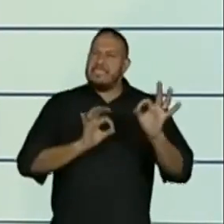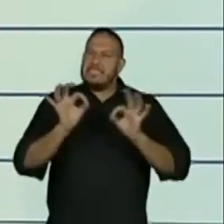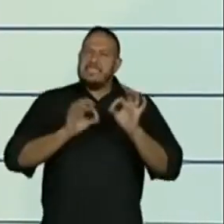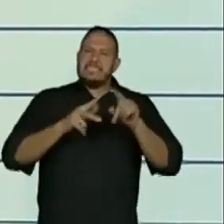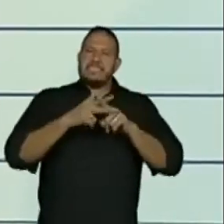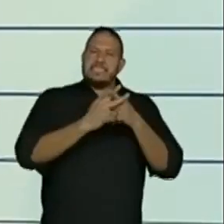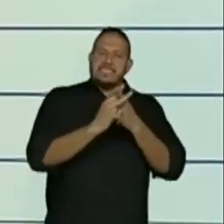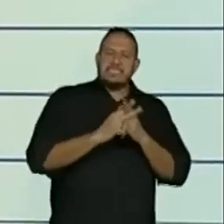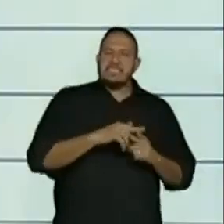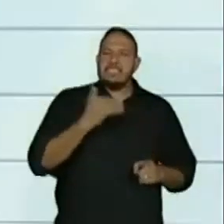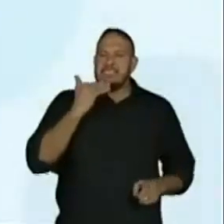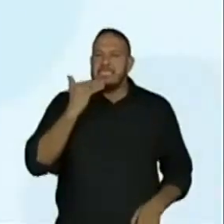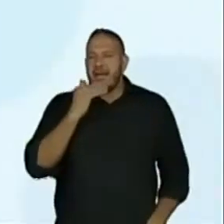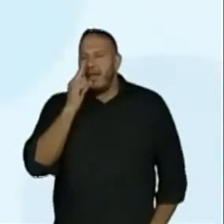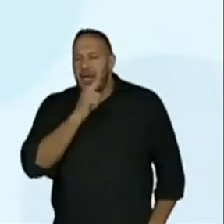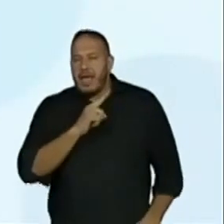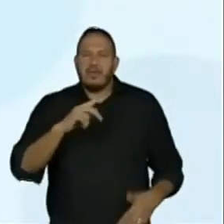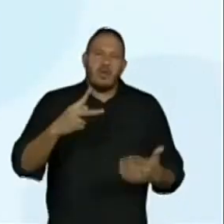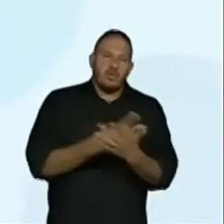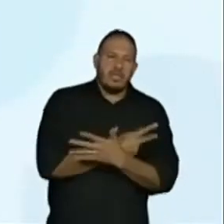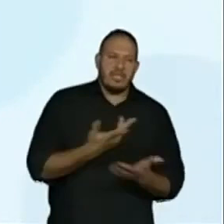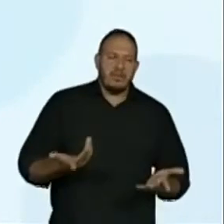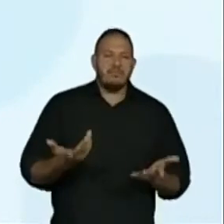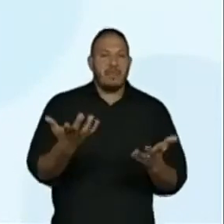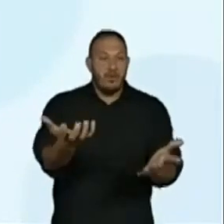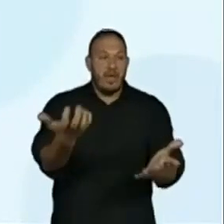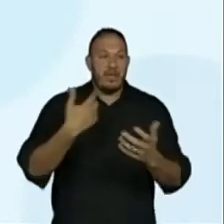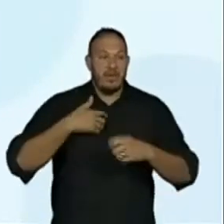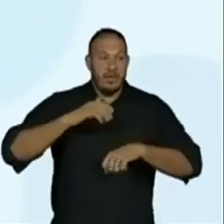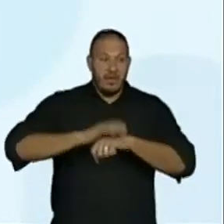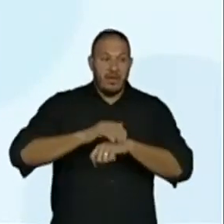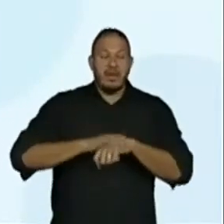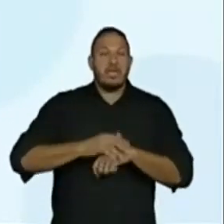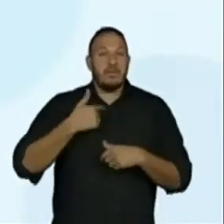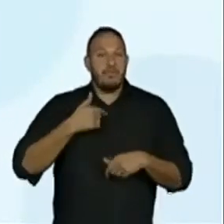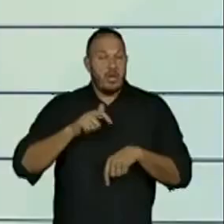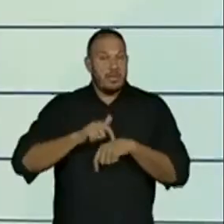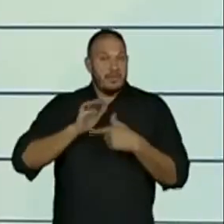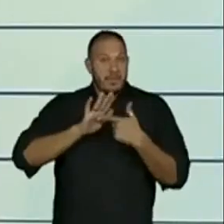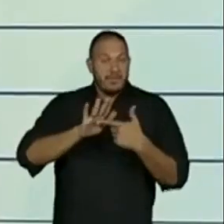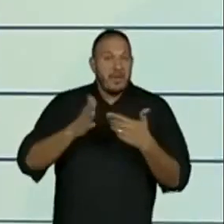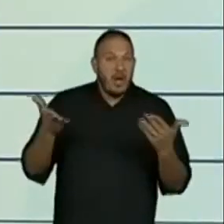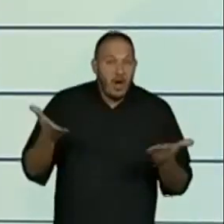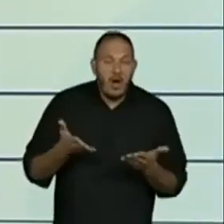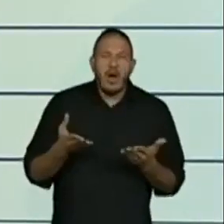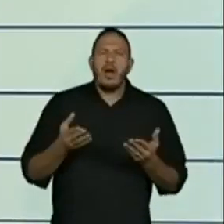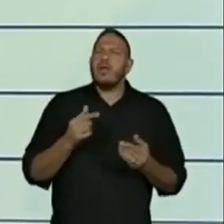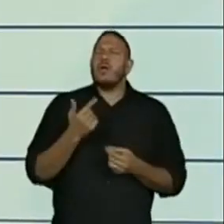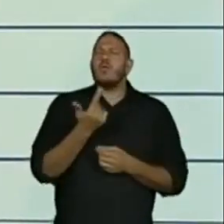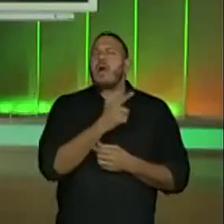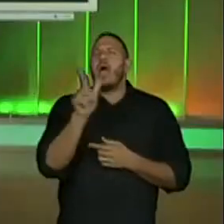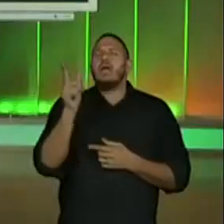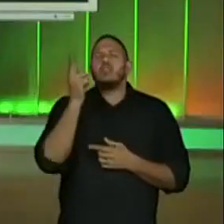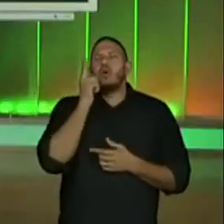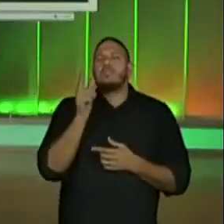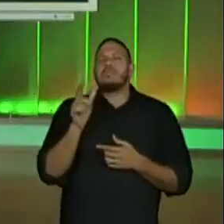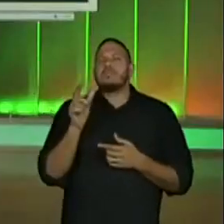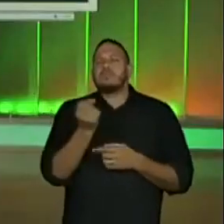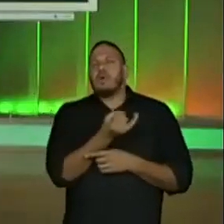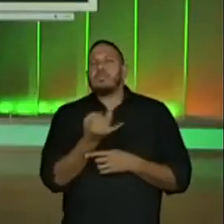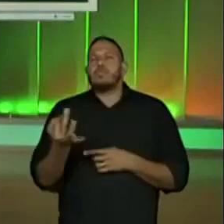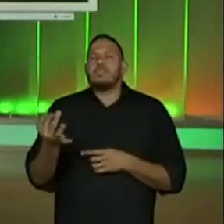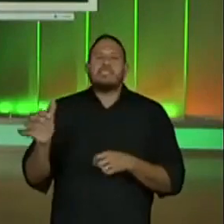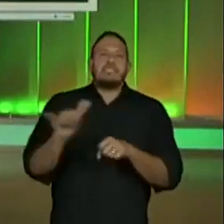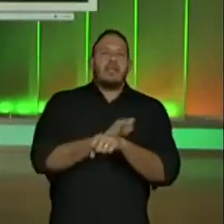alguma falha que possa ter havido. Bom, eu quero que vocês me apontem quais outras maneiras eu poderia